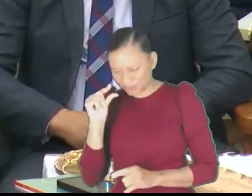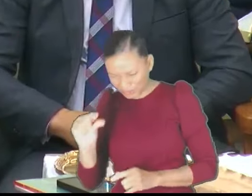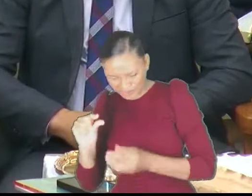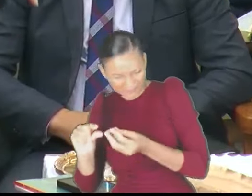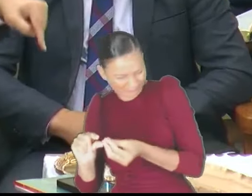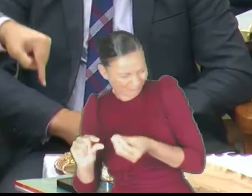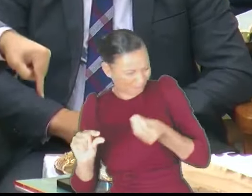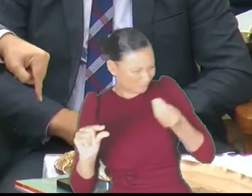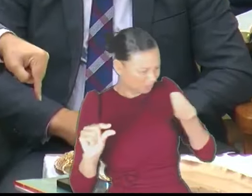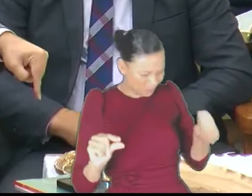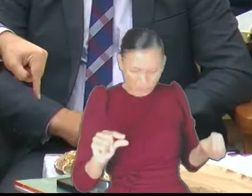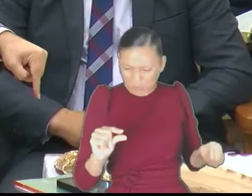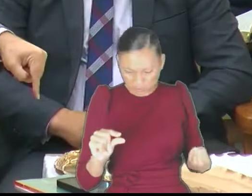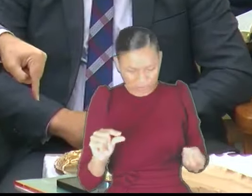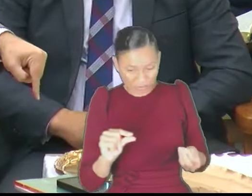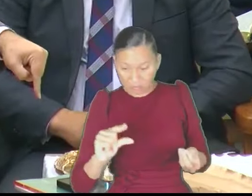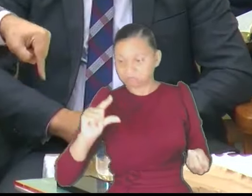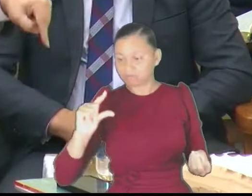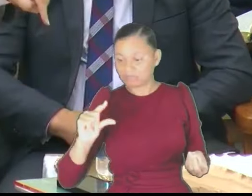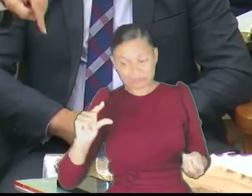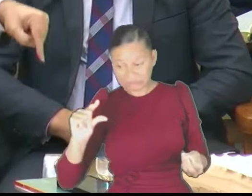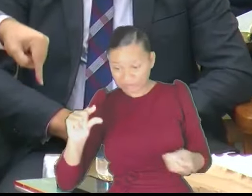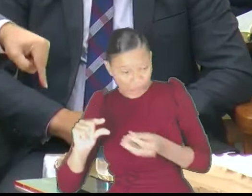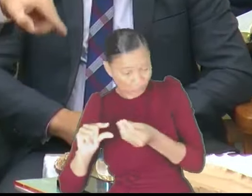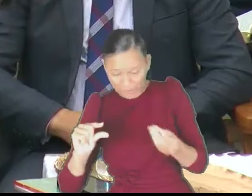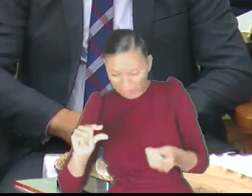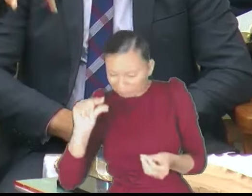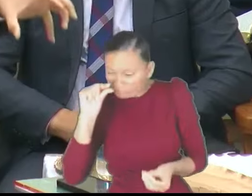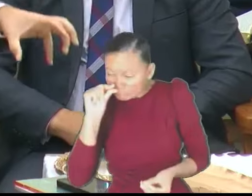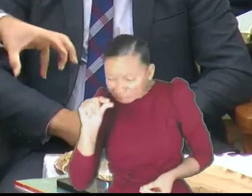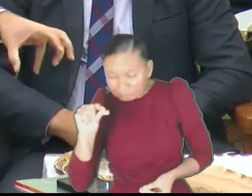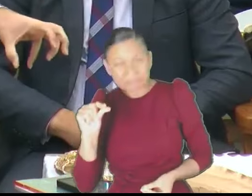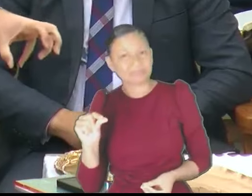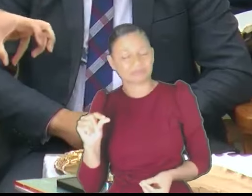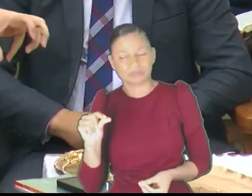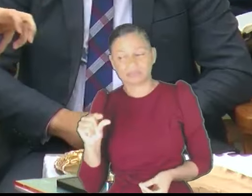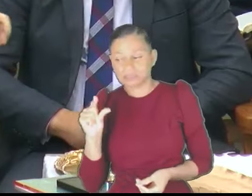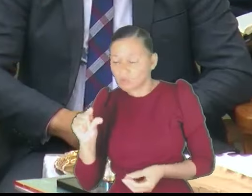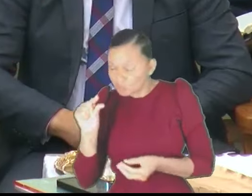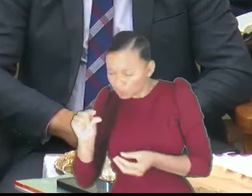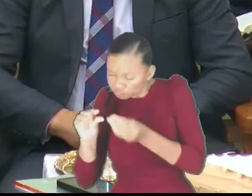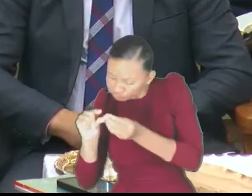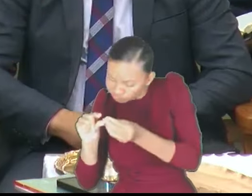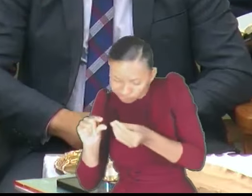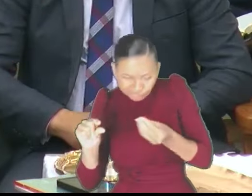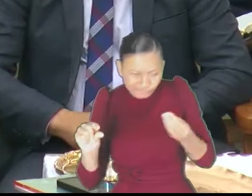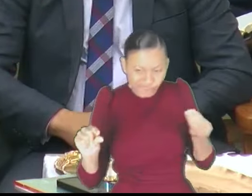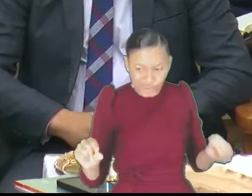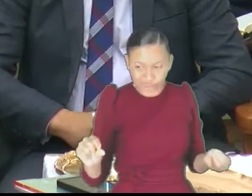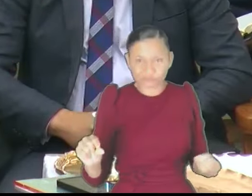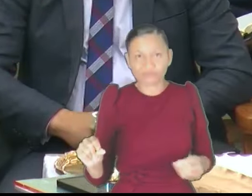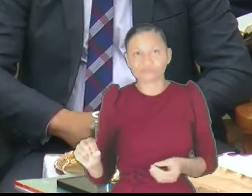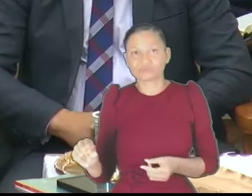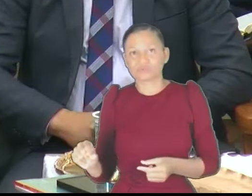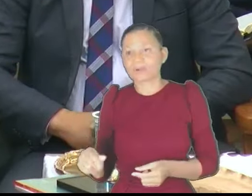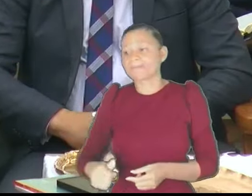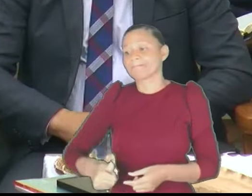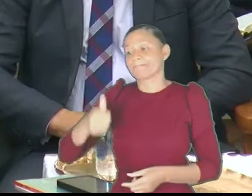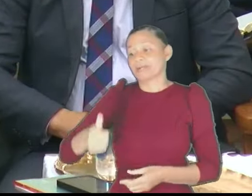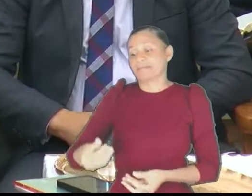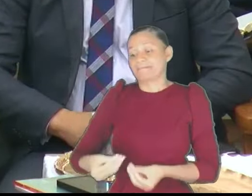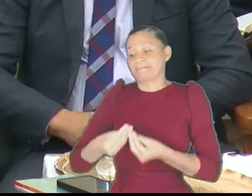porque não dá. Então do que a senhora tem, a senhora vai tirar um pouco. A senhora vai trazer primeiro para mim